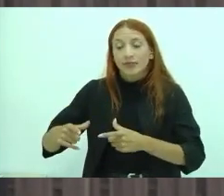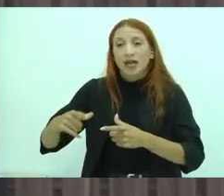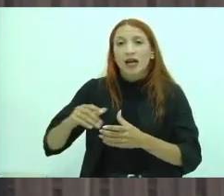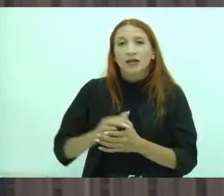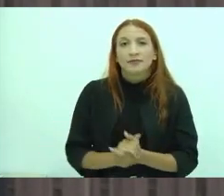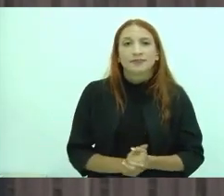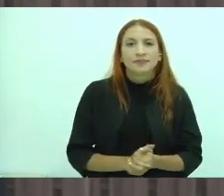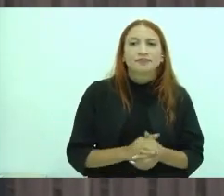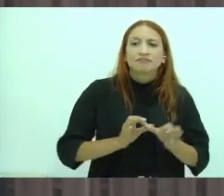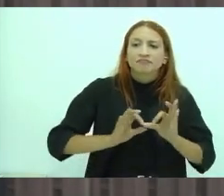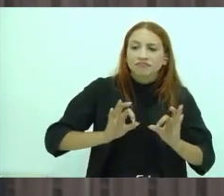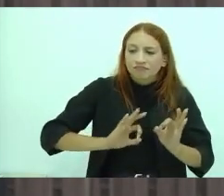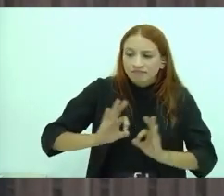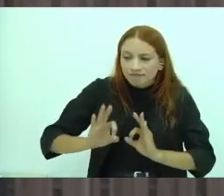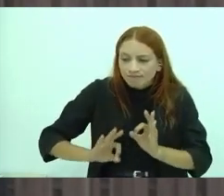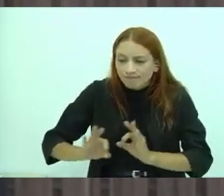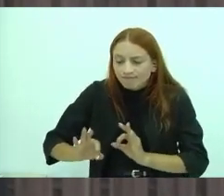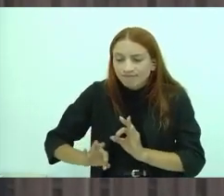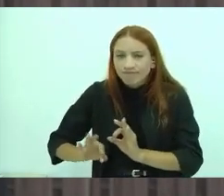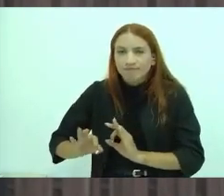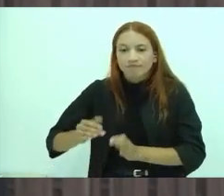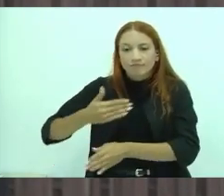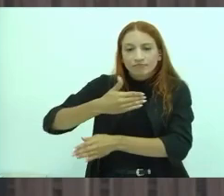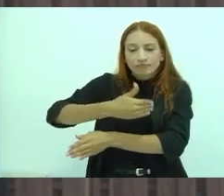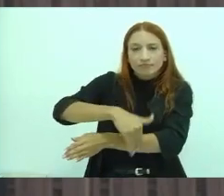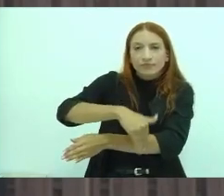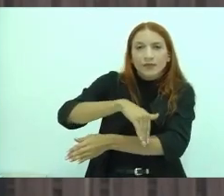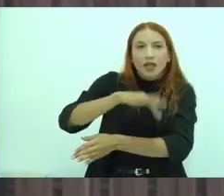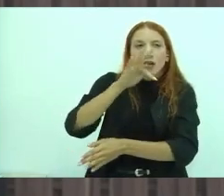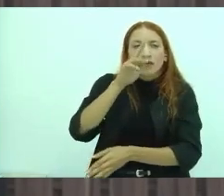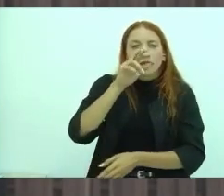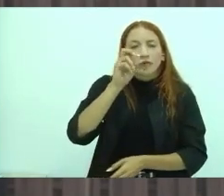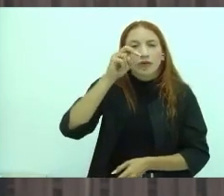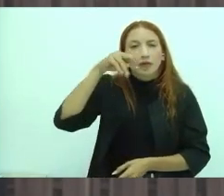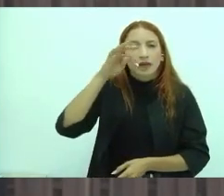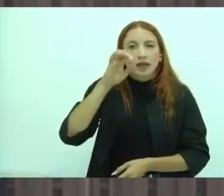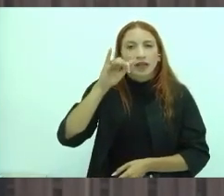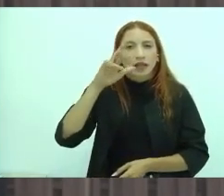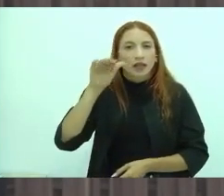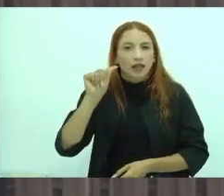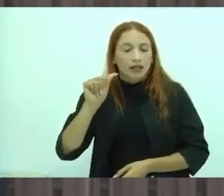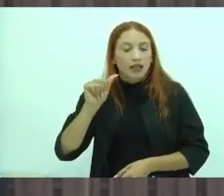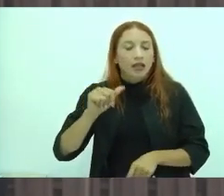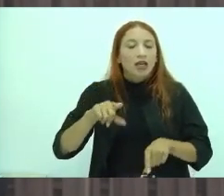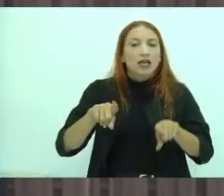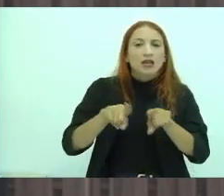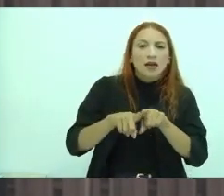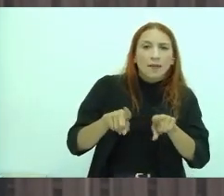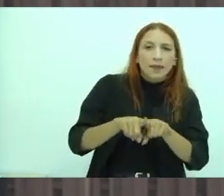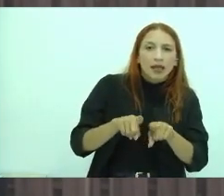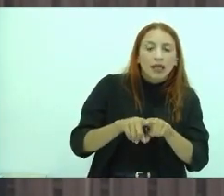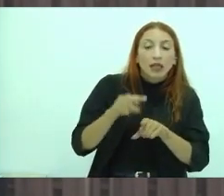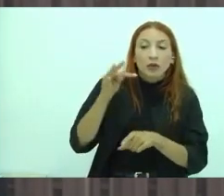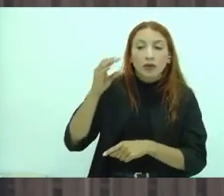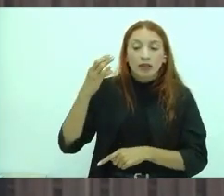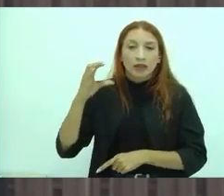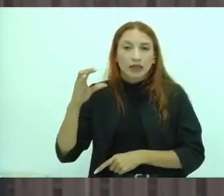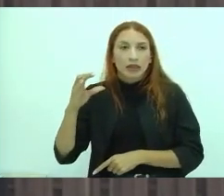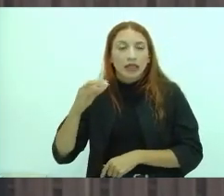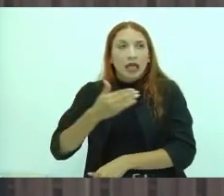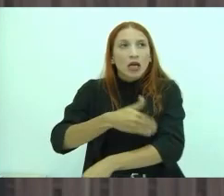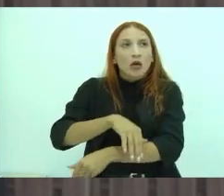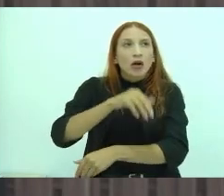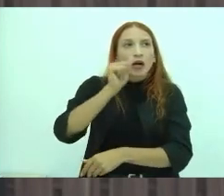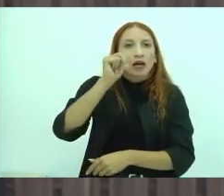foi pavimentada a rua Fronteira, foi pavimentada no Tancredo Neves a